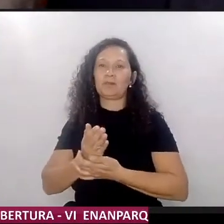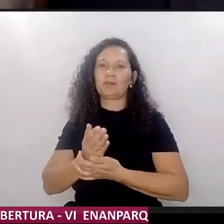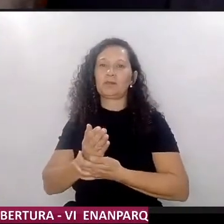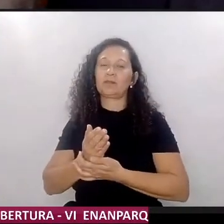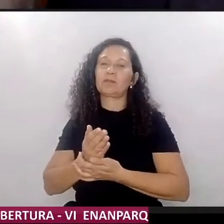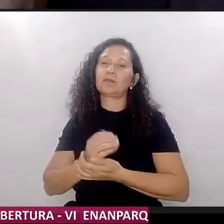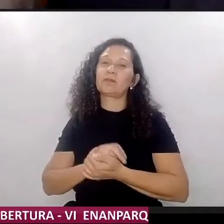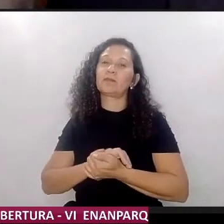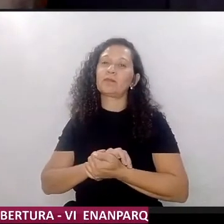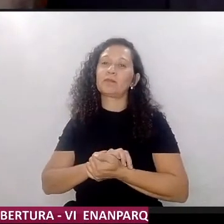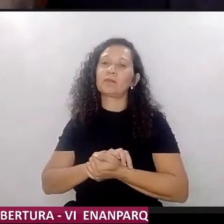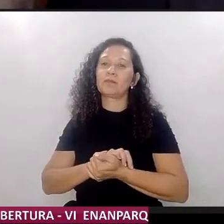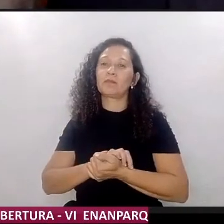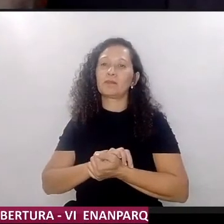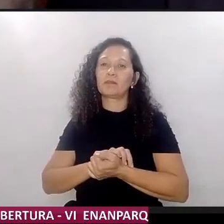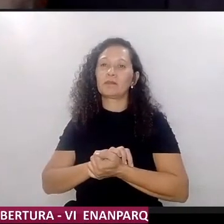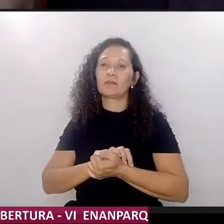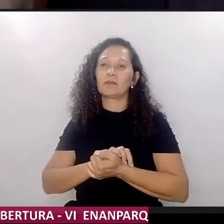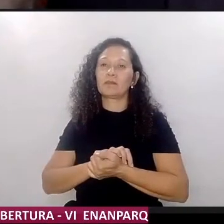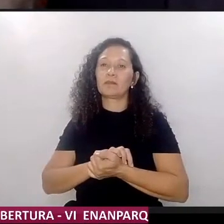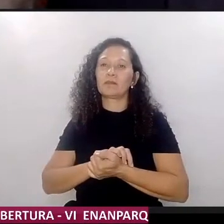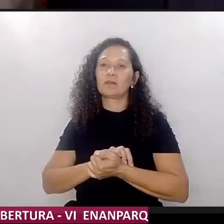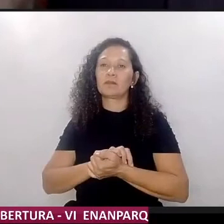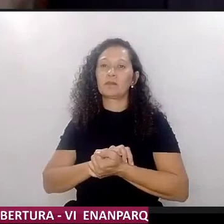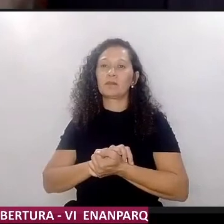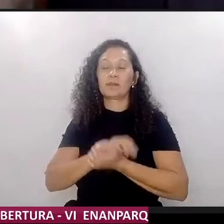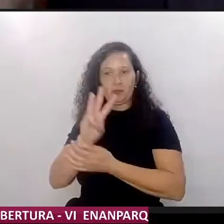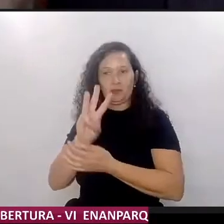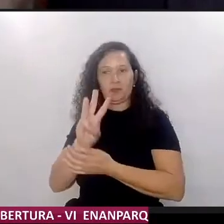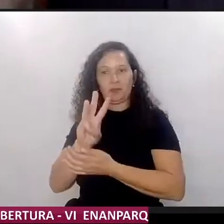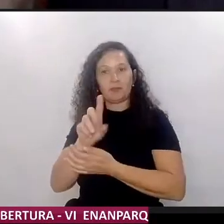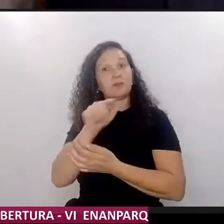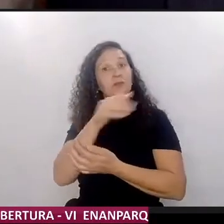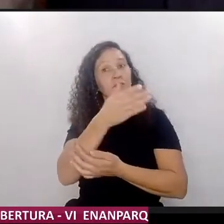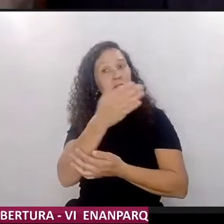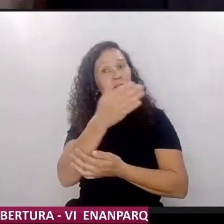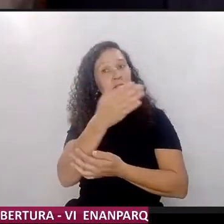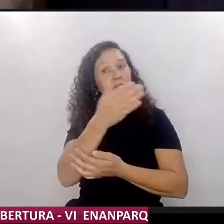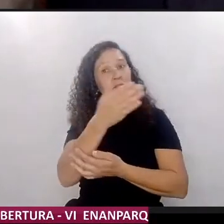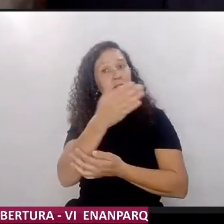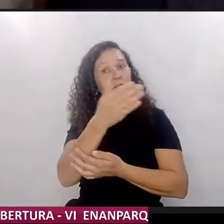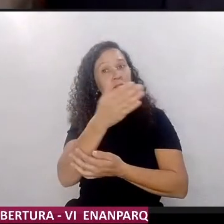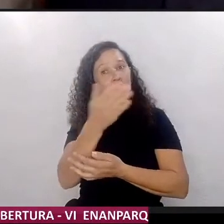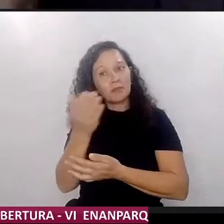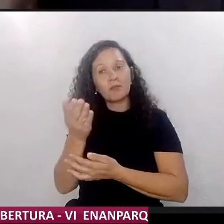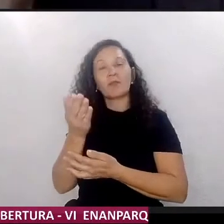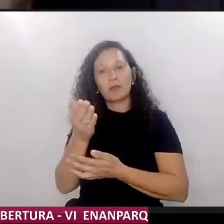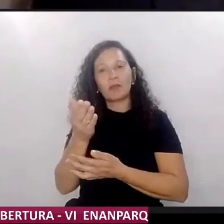No site que você, na organização, né? Que você fez.